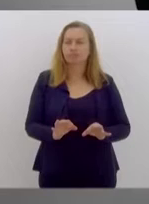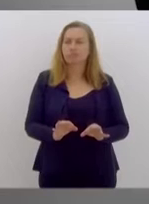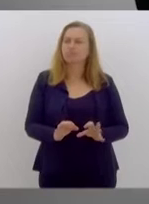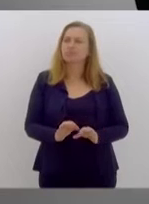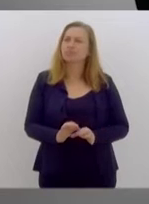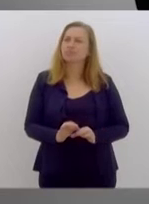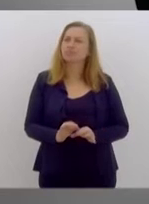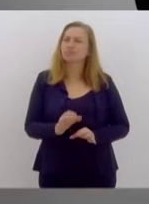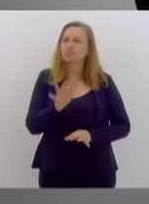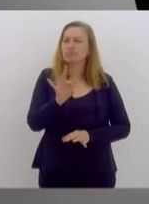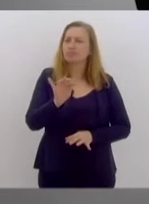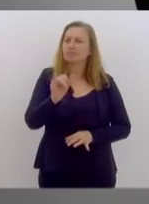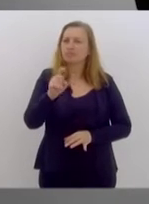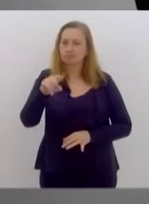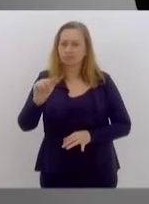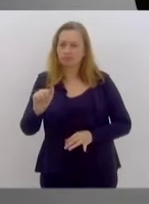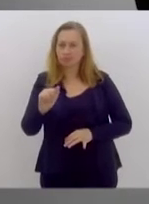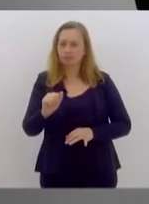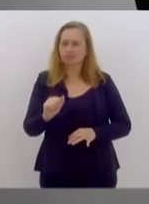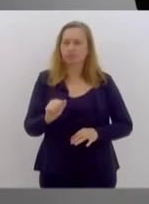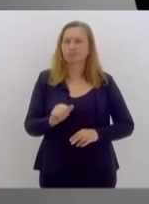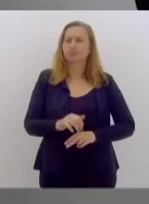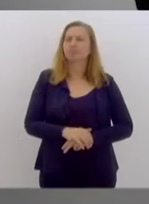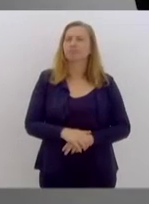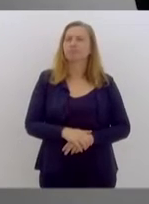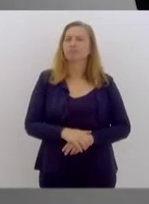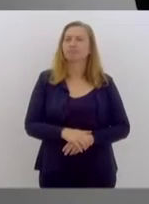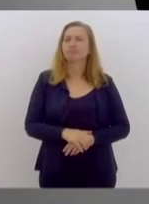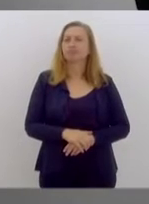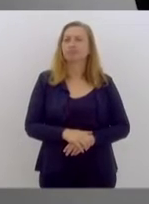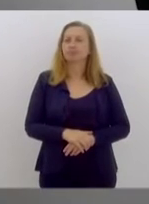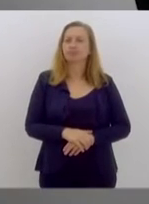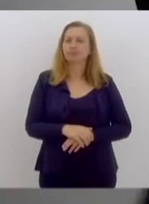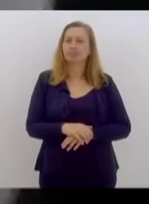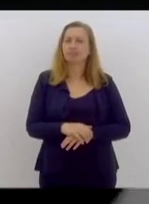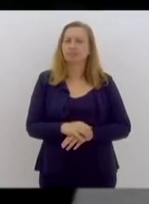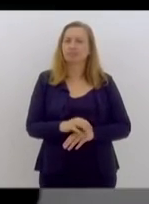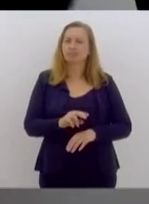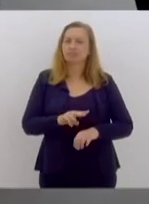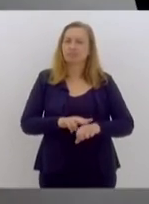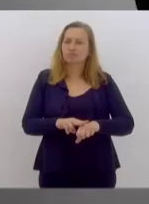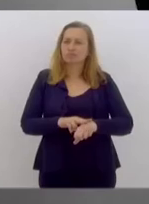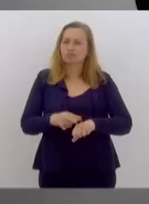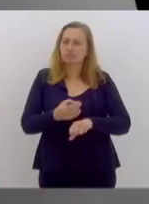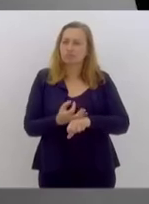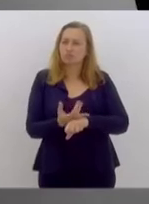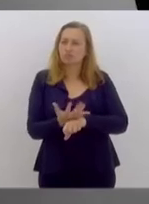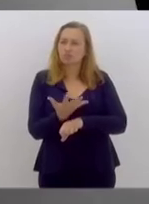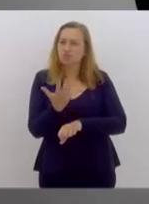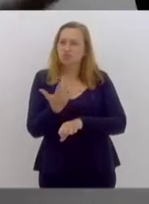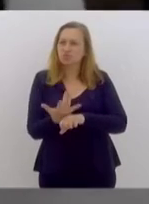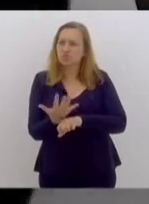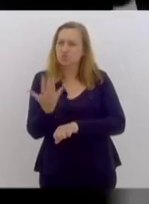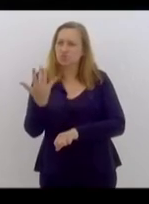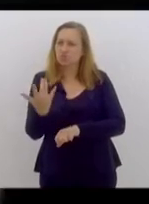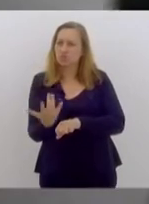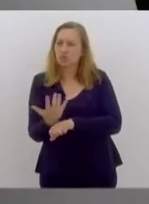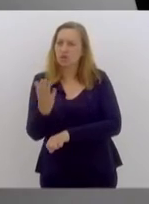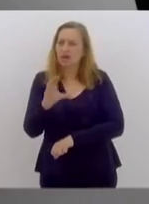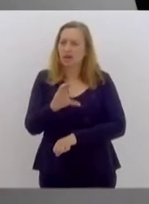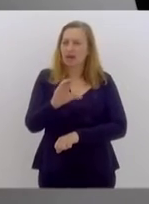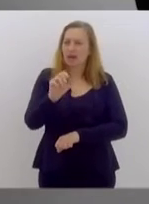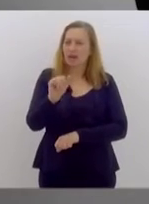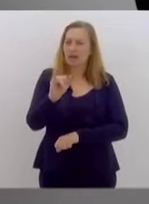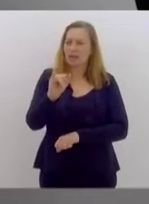faixa de domínio todas tomadas por um Capinzal imenso nem roçar nem fazer